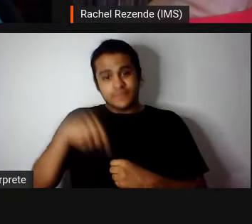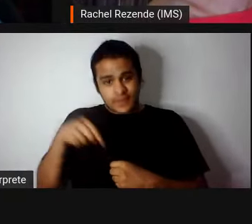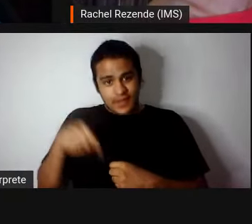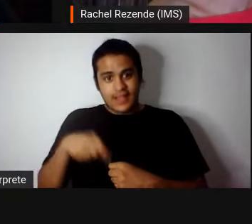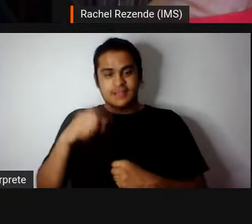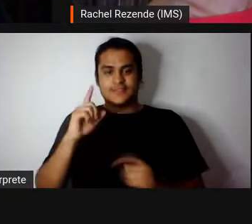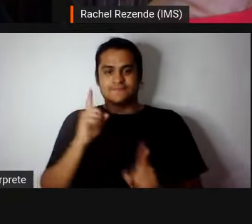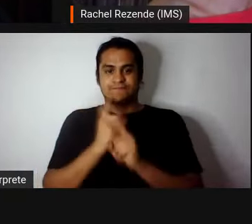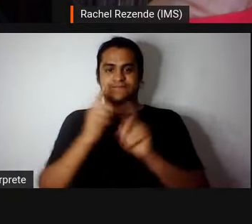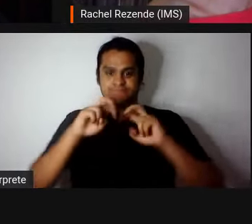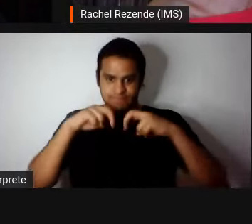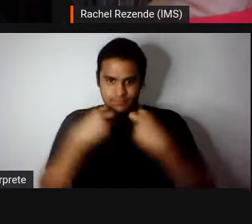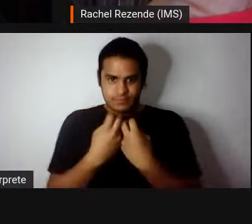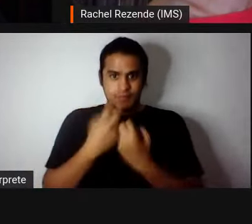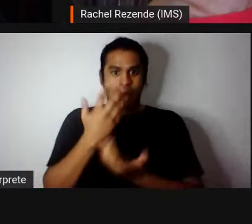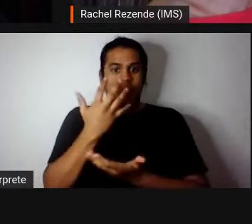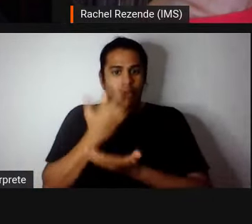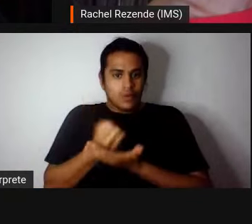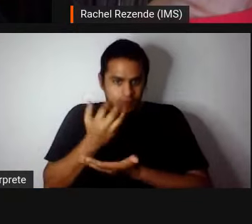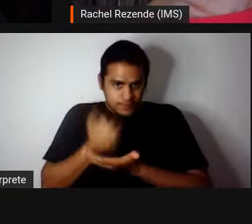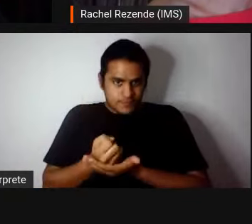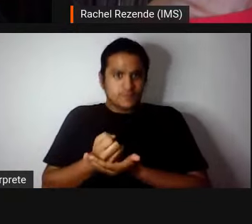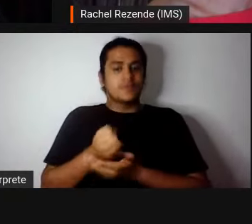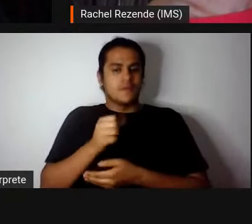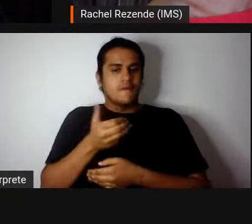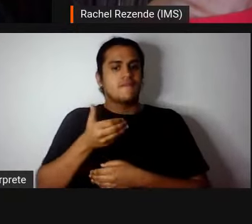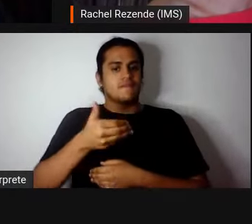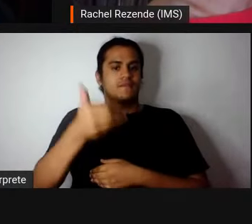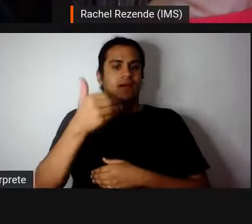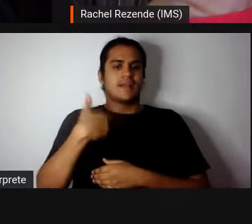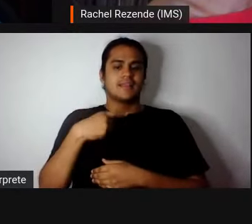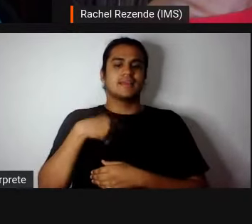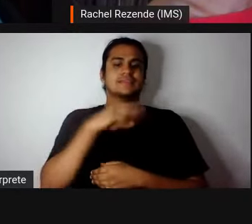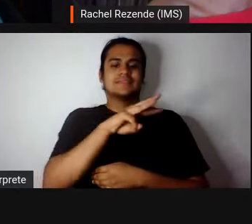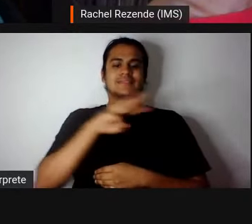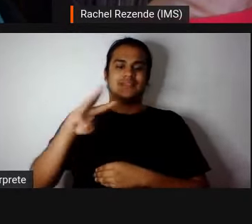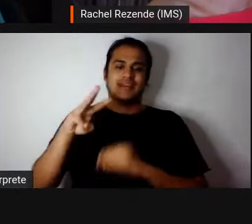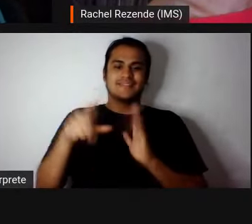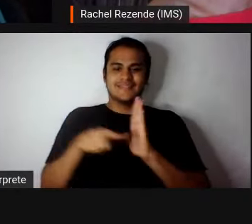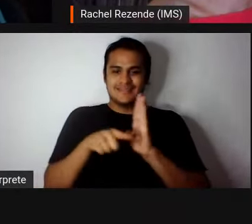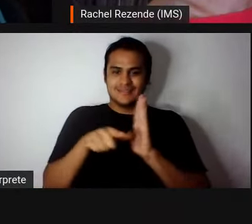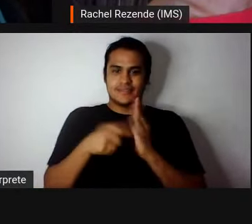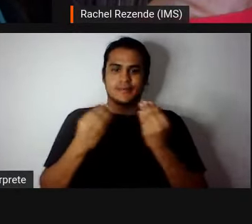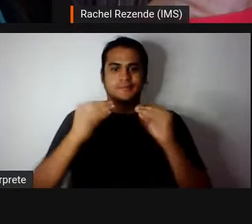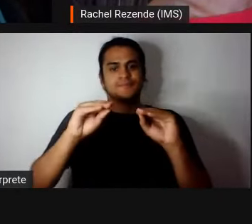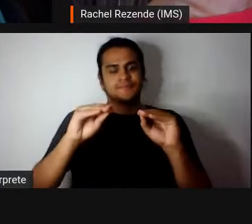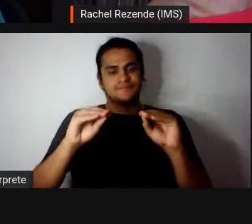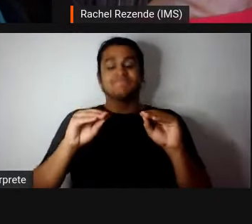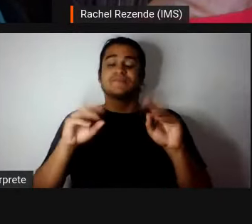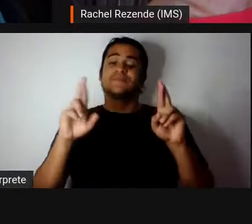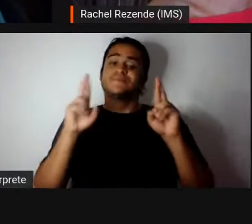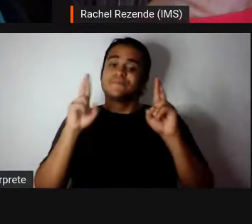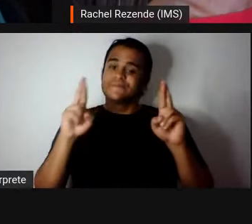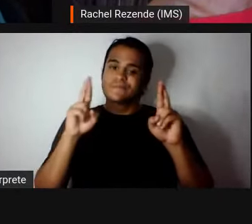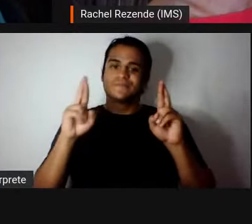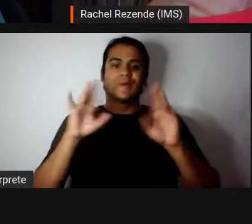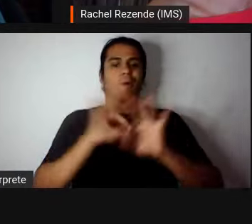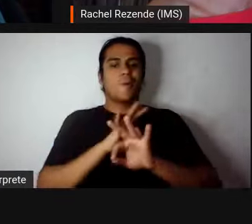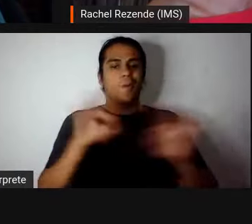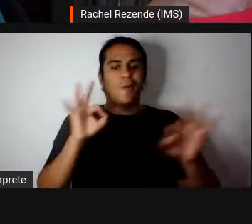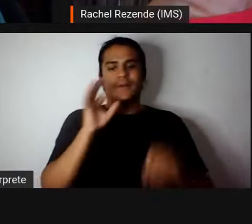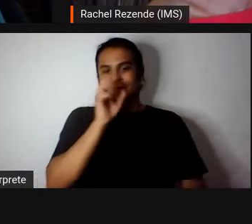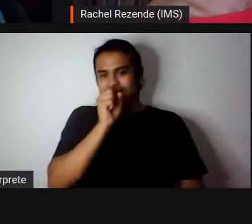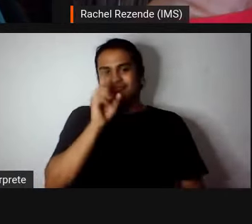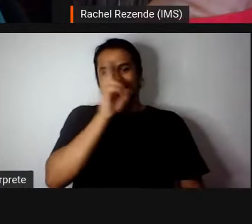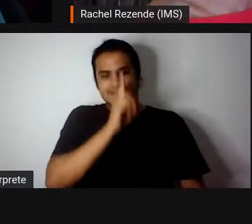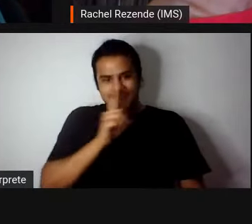Esse encontro foi gravado e ficará disponível no site do Instituto também. Desejo a todos um excelente fim de